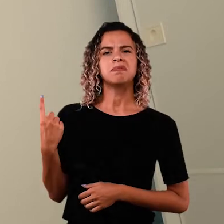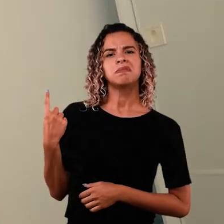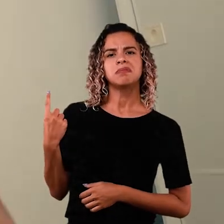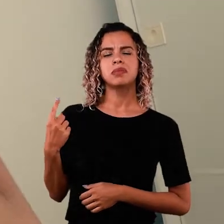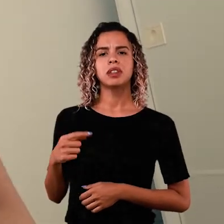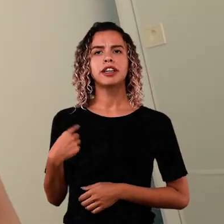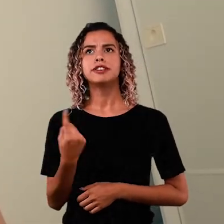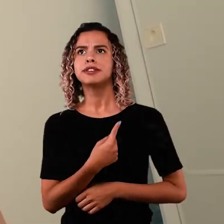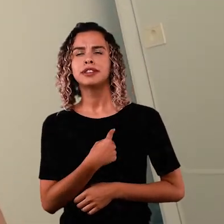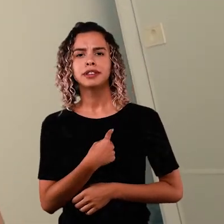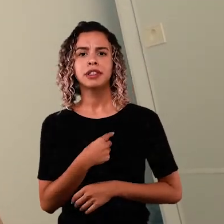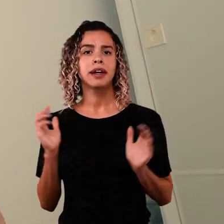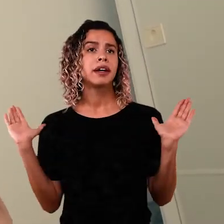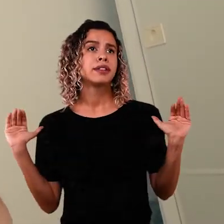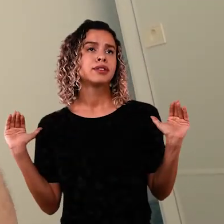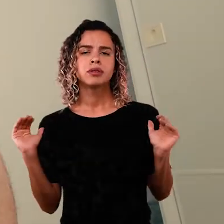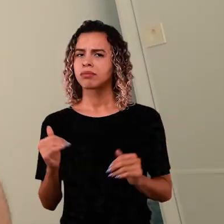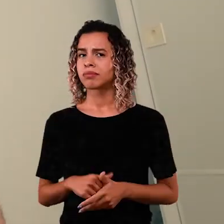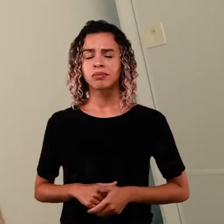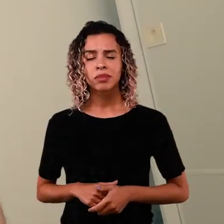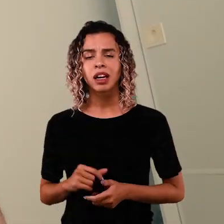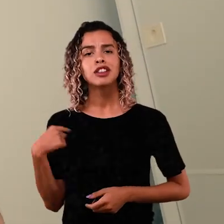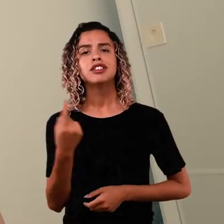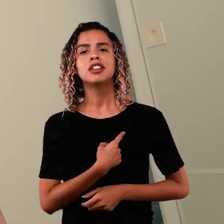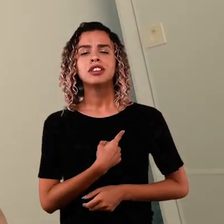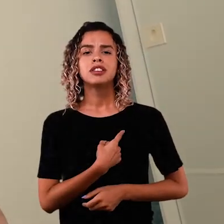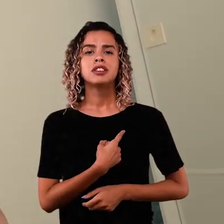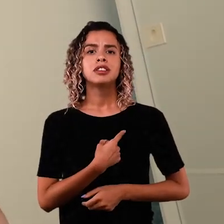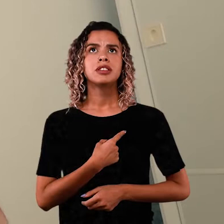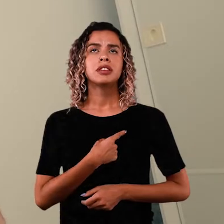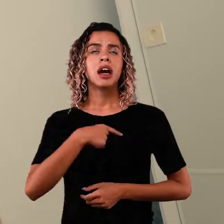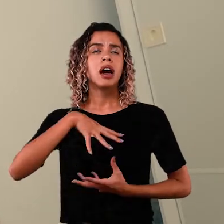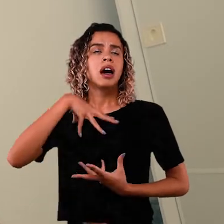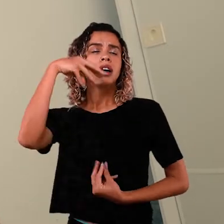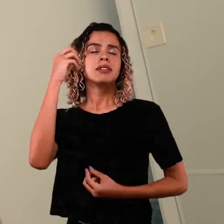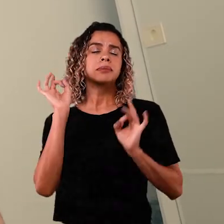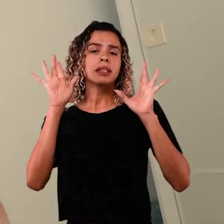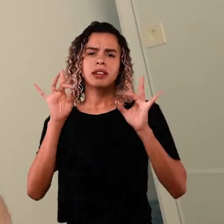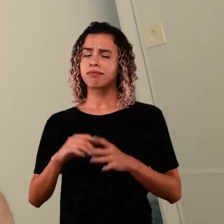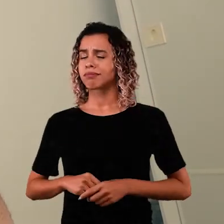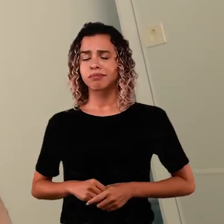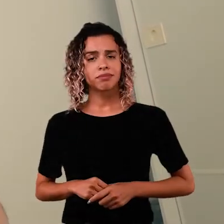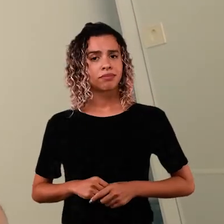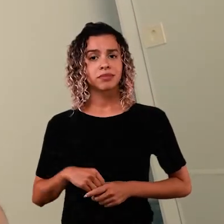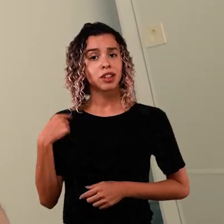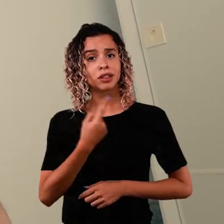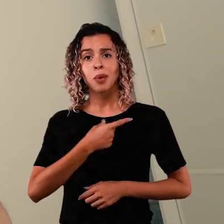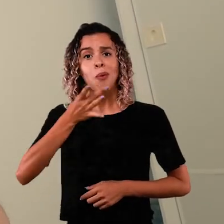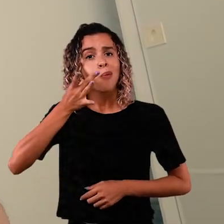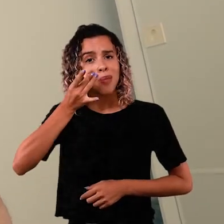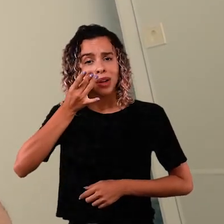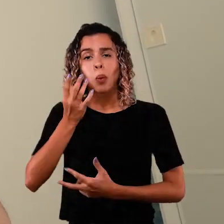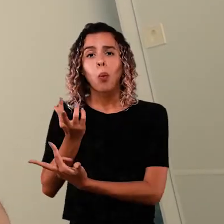somos exóticos, nós não somos anjos, nós não somos seres, pessoas especiais. Nós